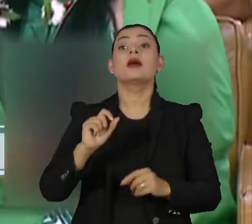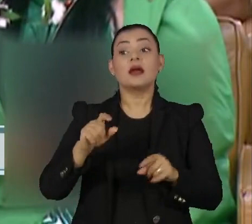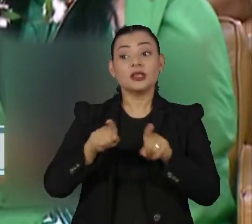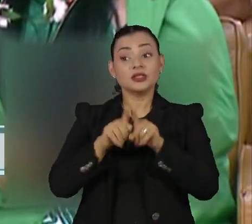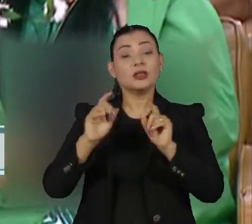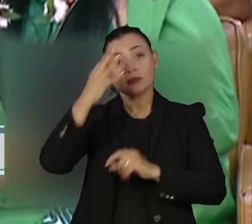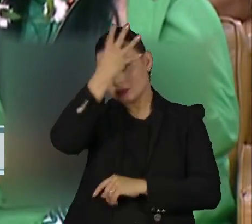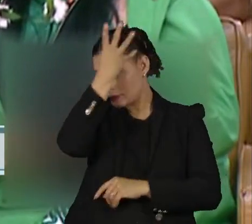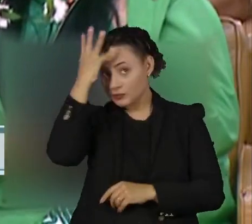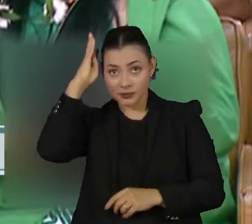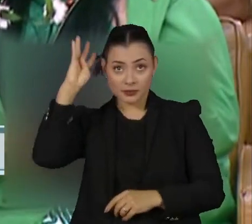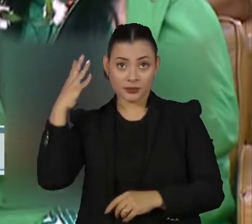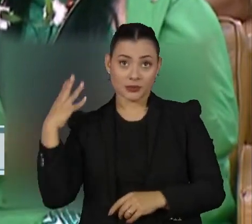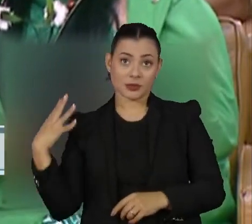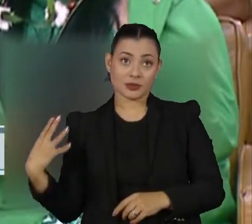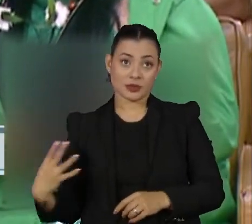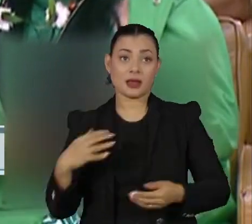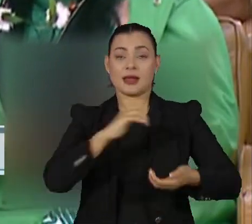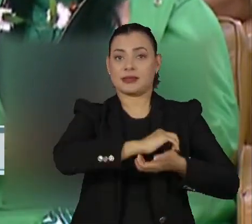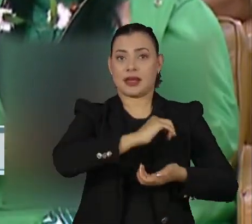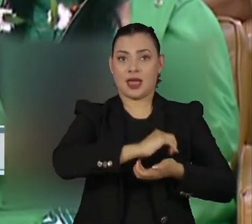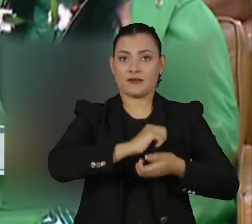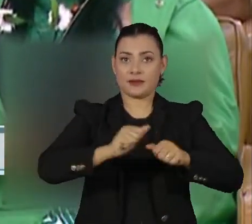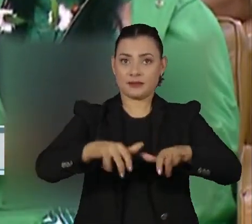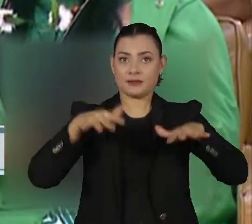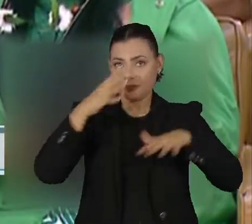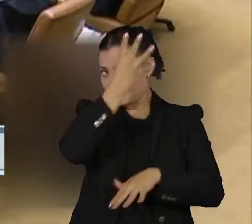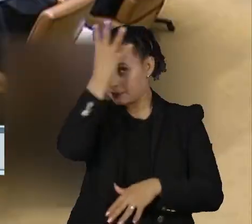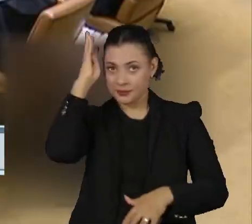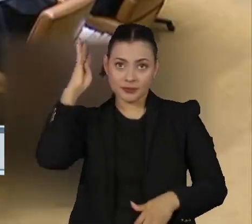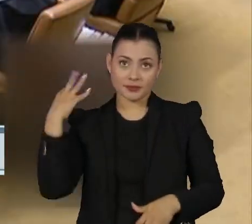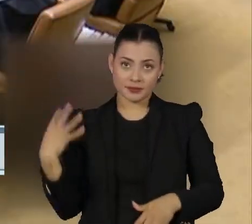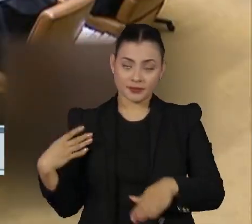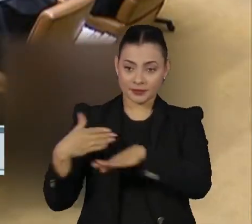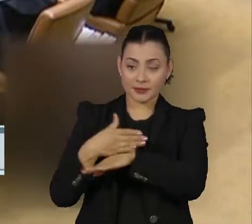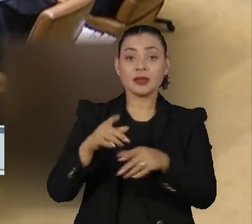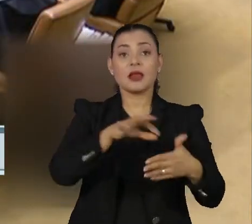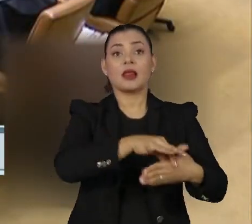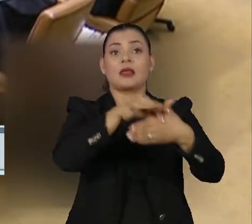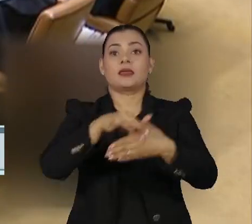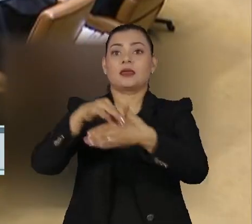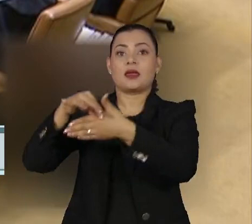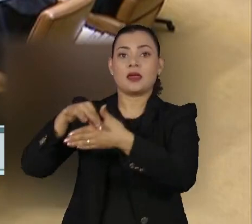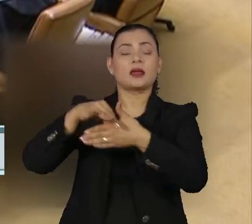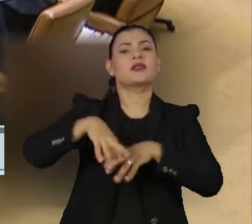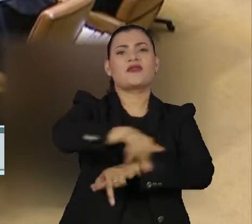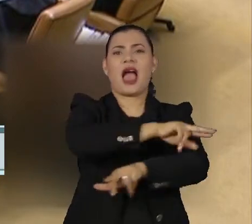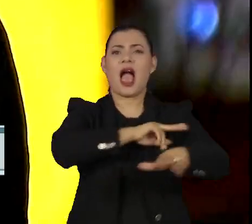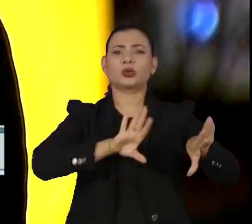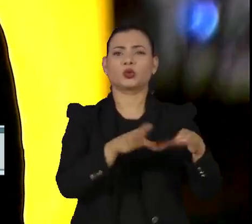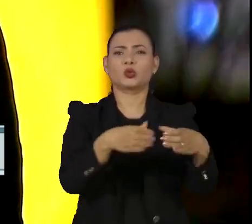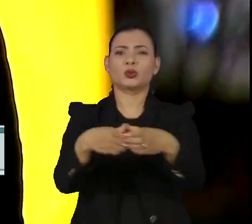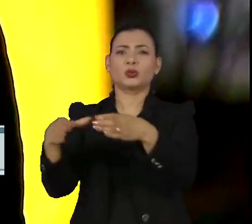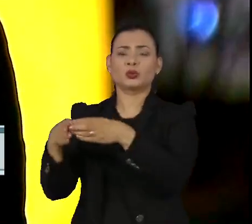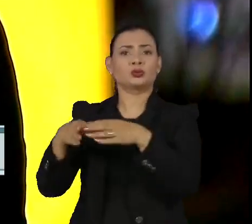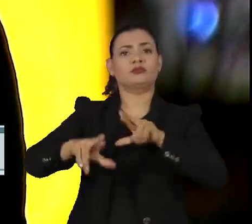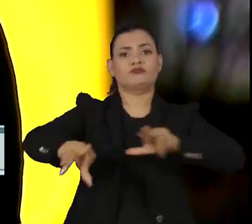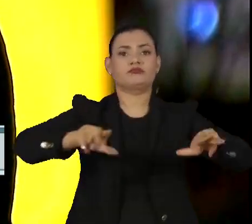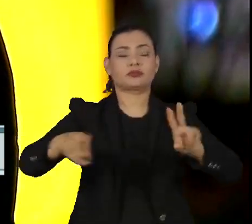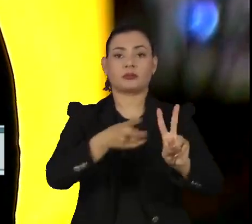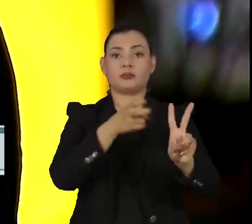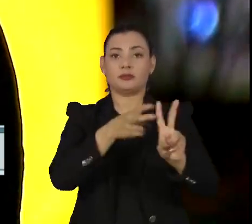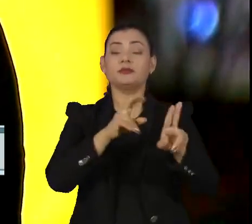sessão a ministra dos povos indígenas, Sônia Guajajara, e lideranças de diversas etnias. Aqui no